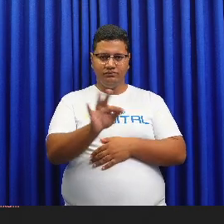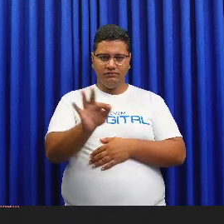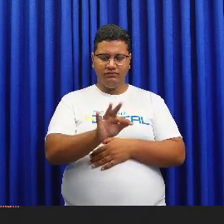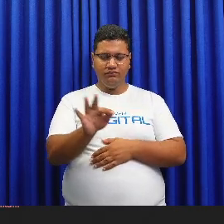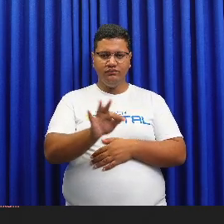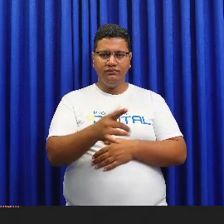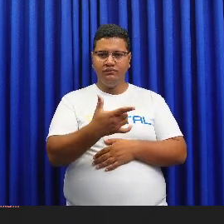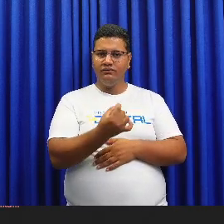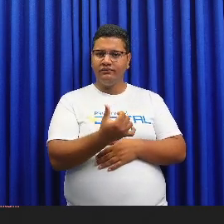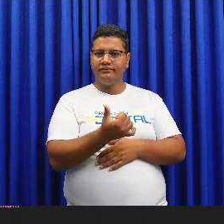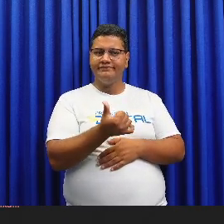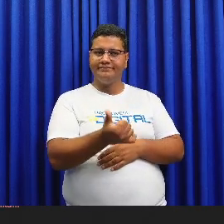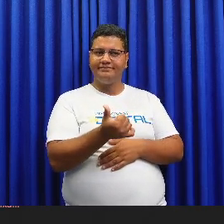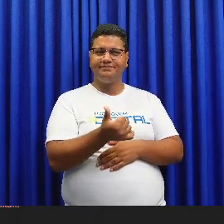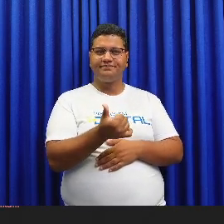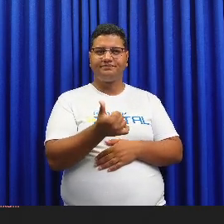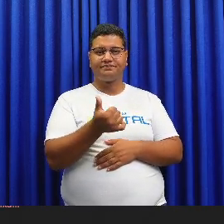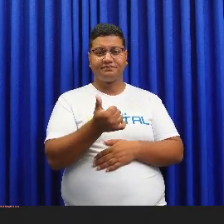de